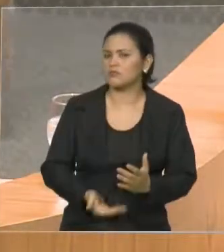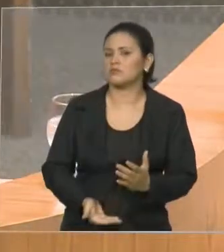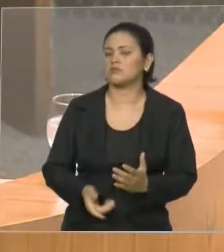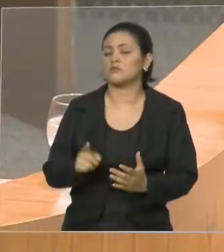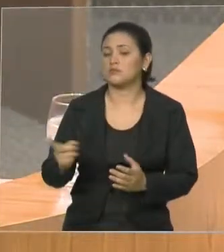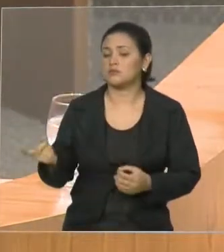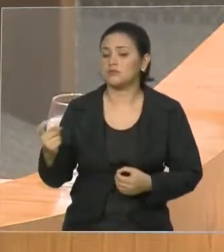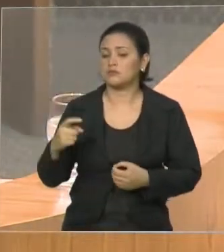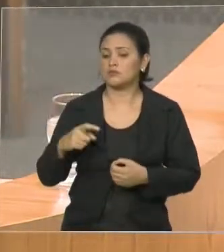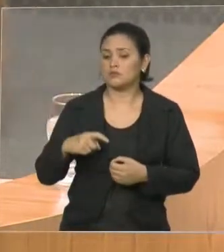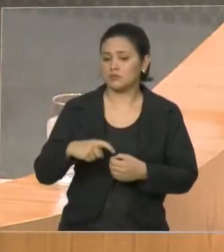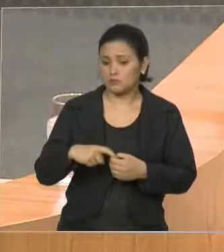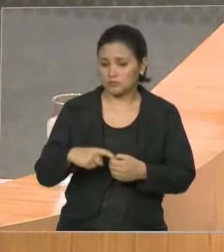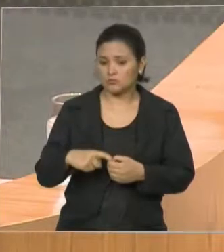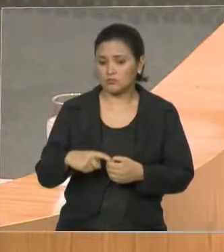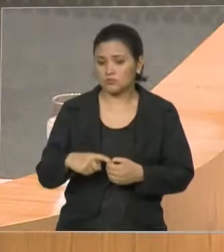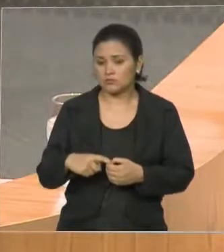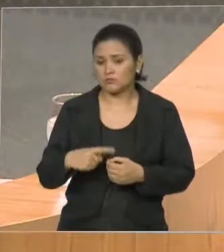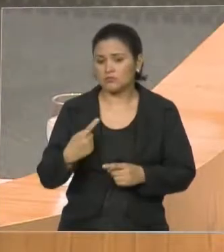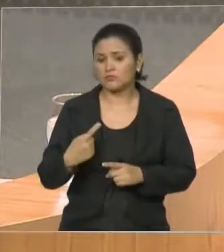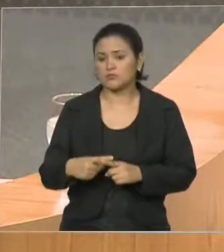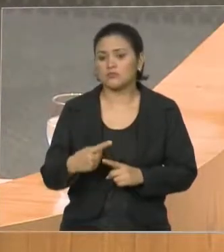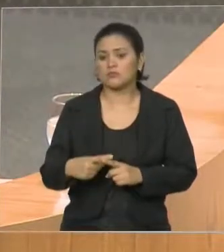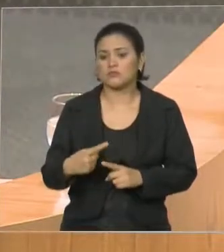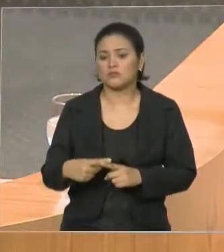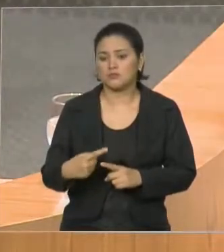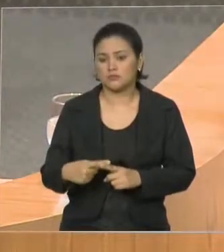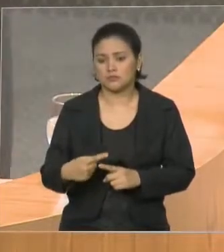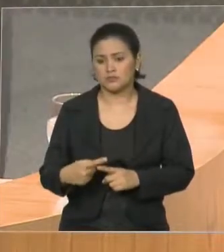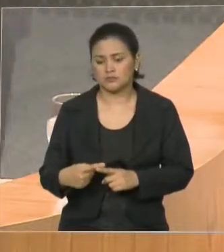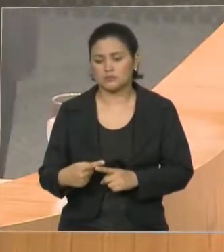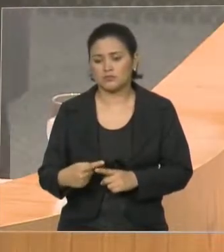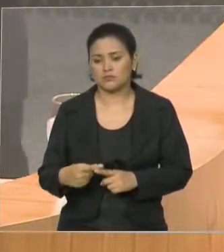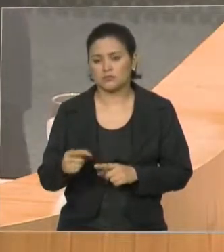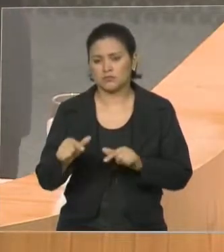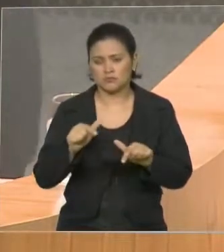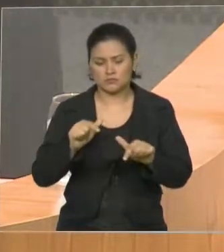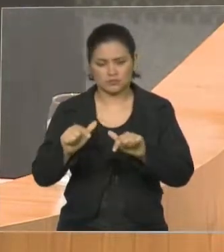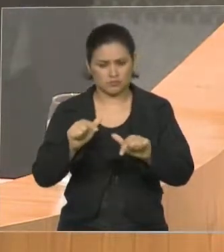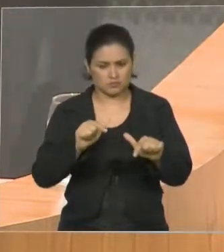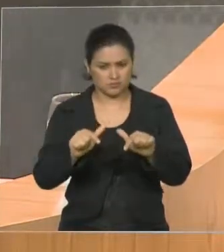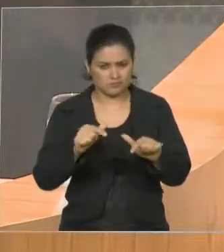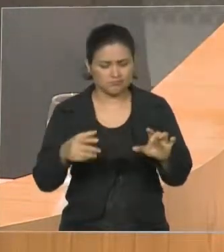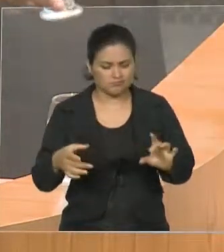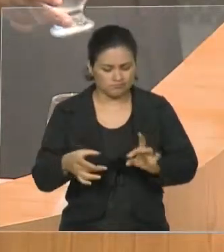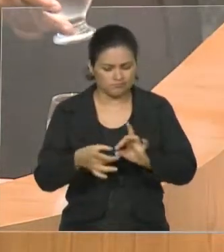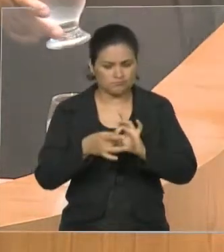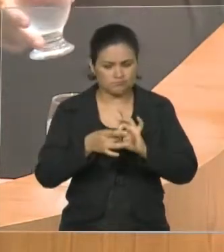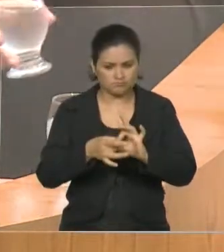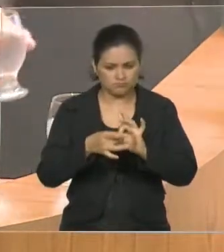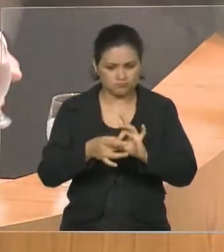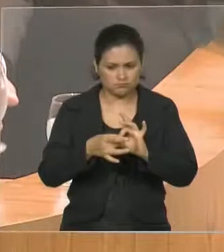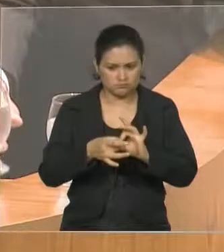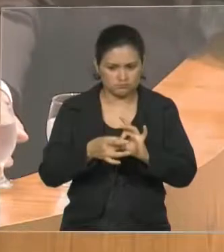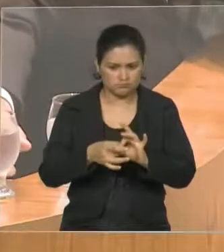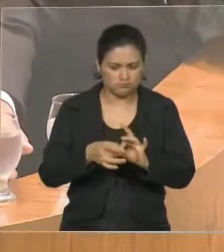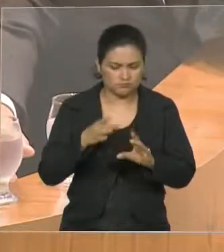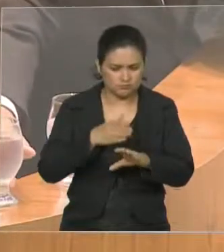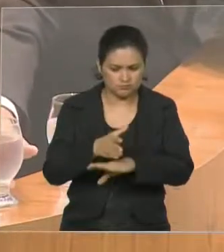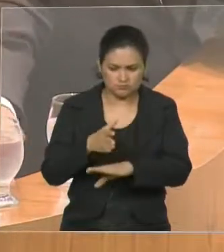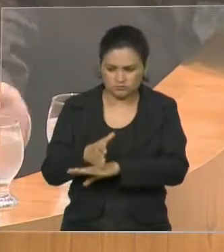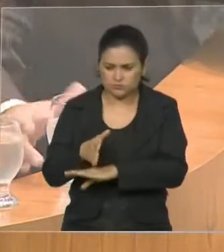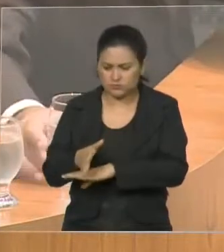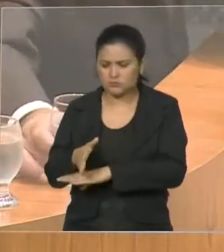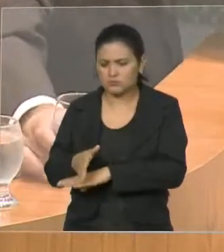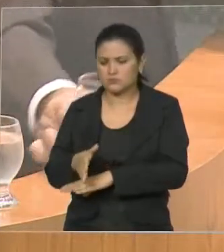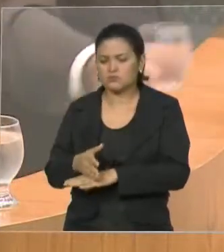casa por conta de muita habilidade, de articulação, de muita andança